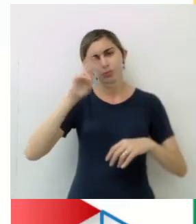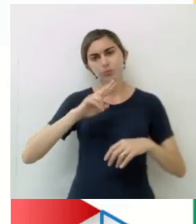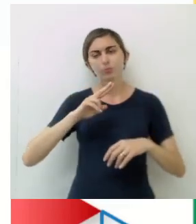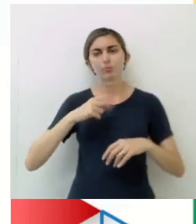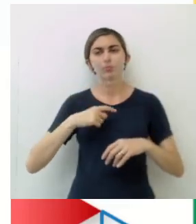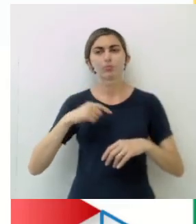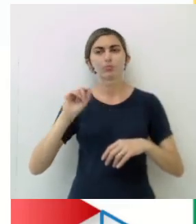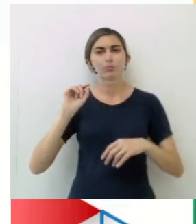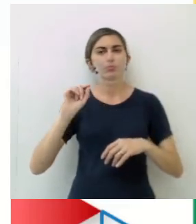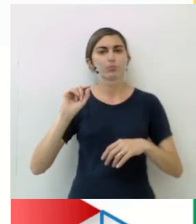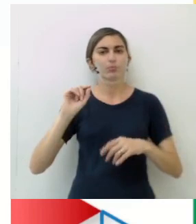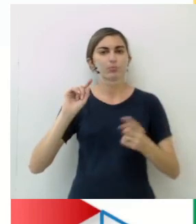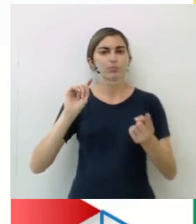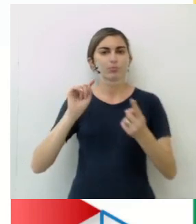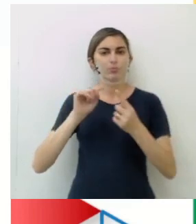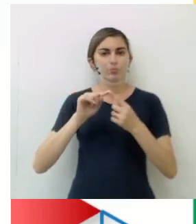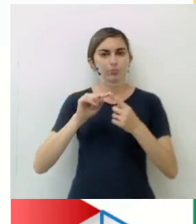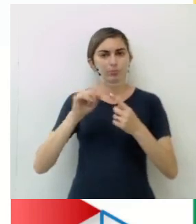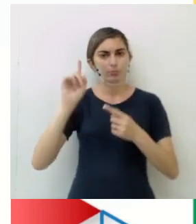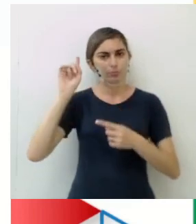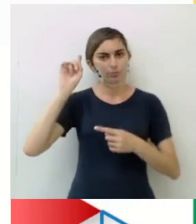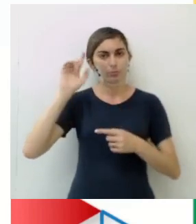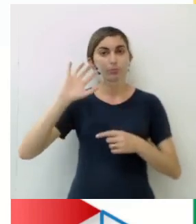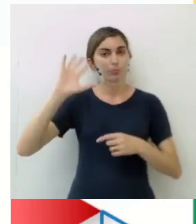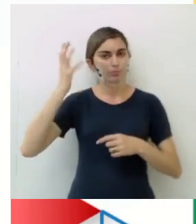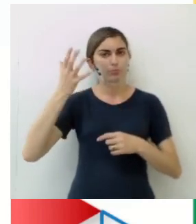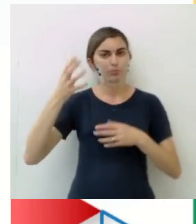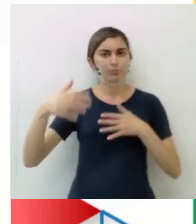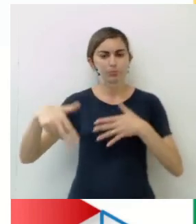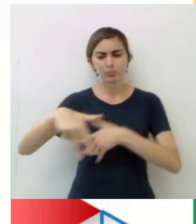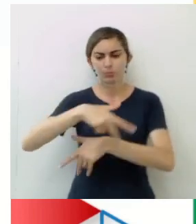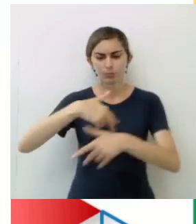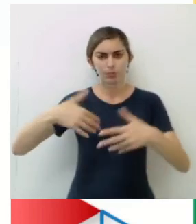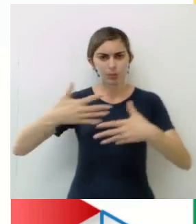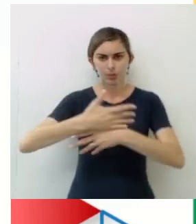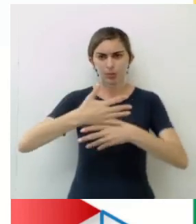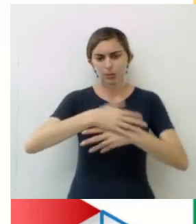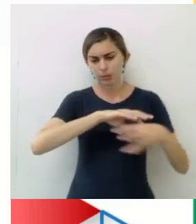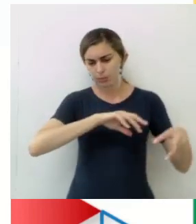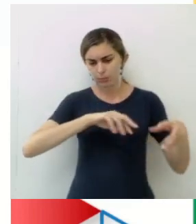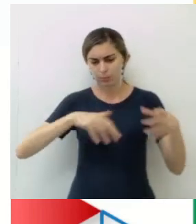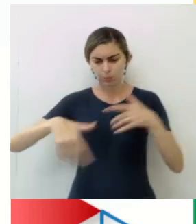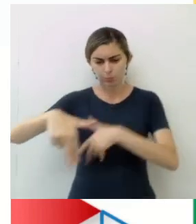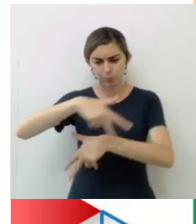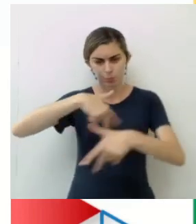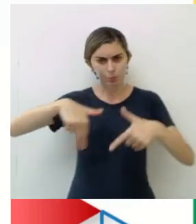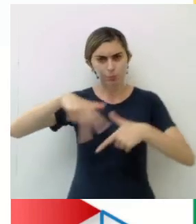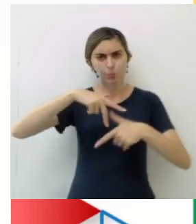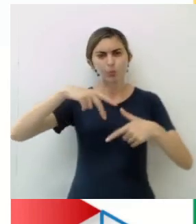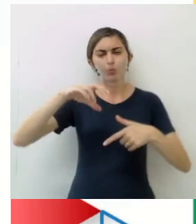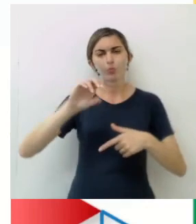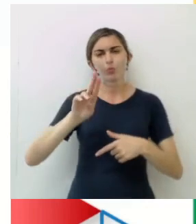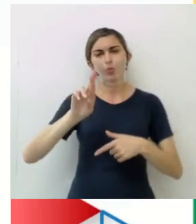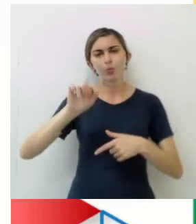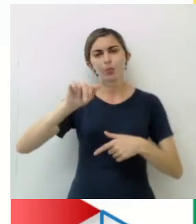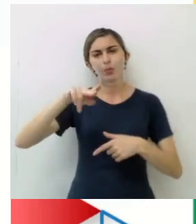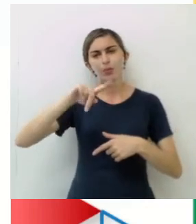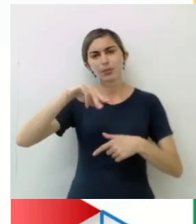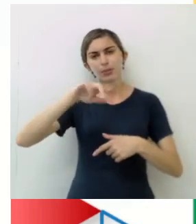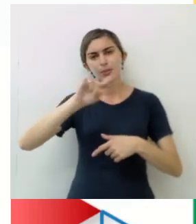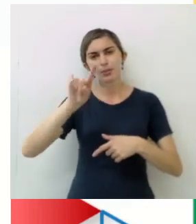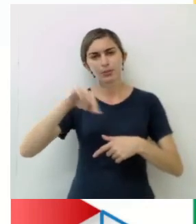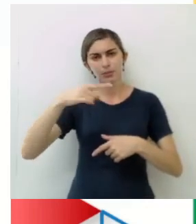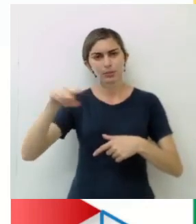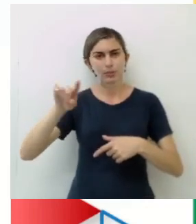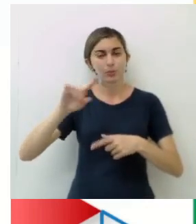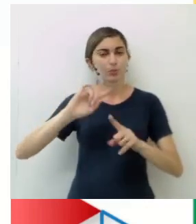relacionado aí a essa situação da urbanização, principalmente, e depois a gente parte para essa revolução em